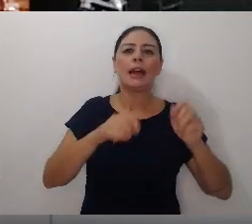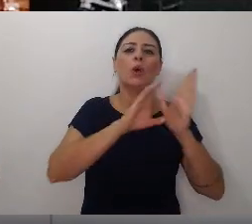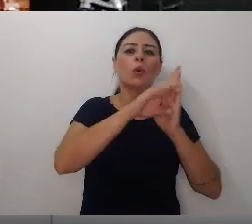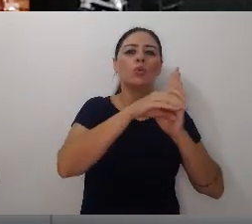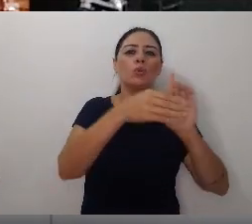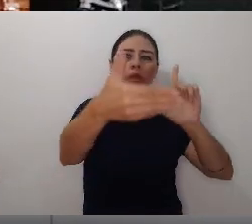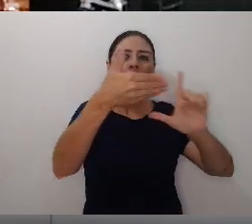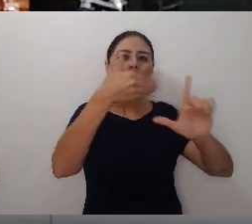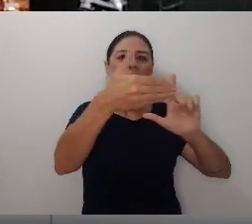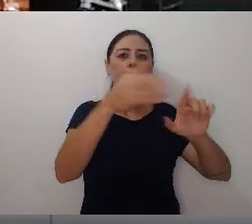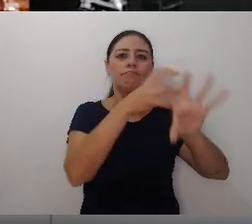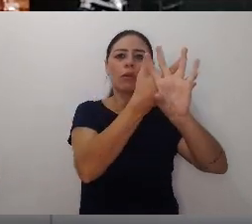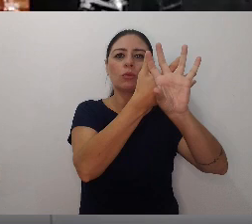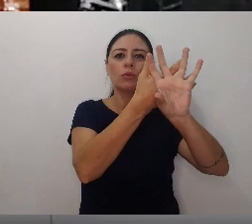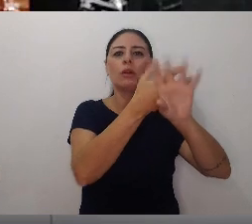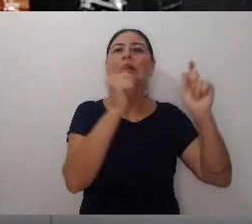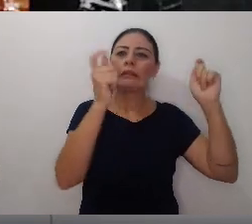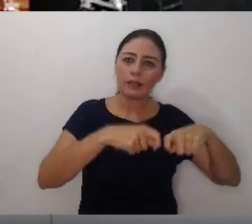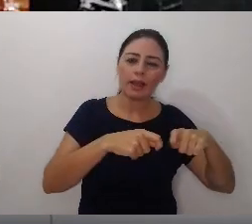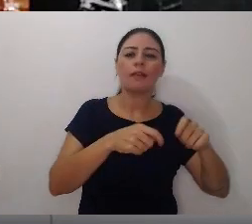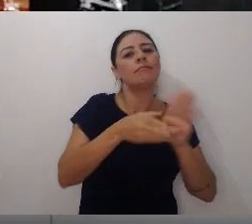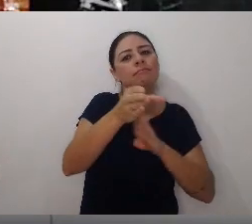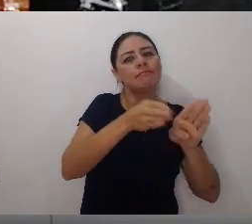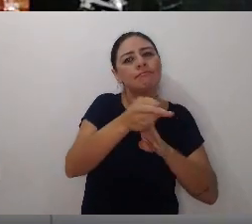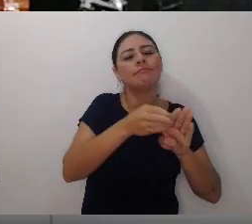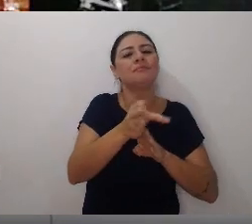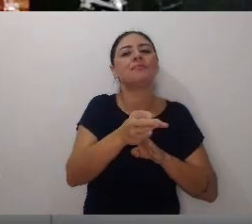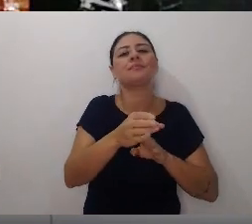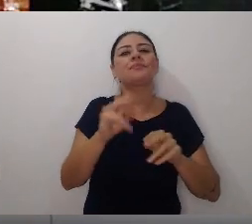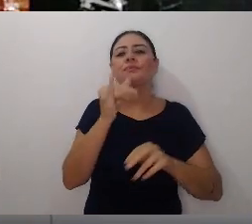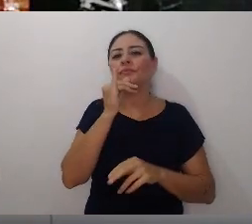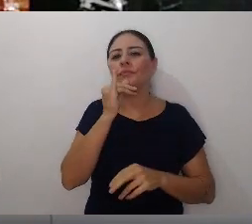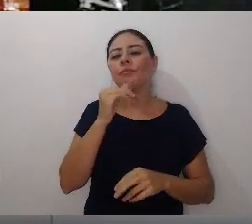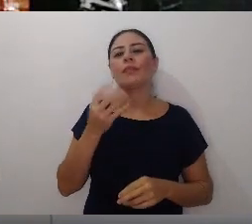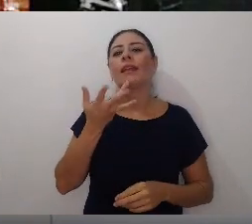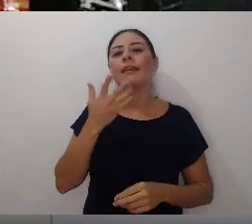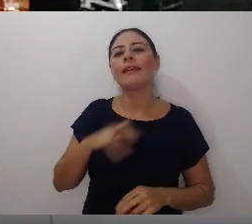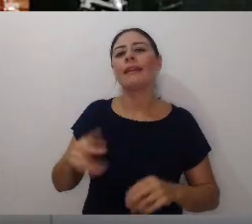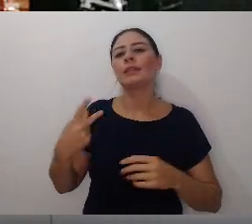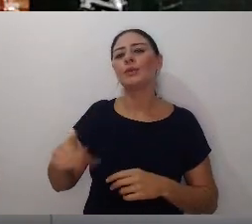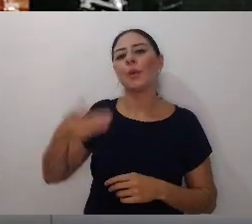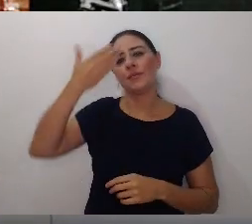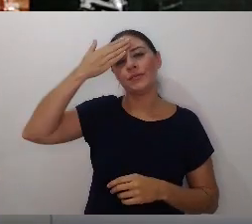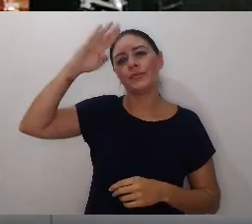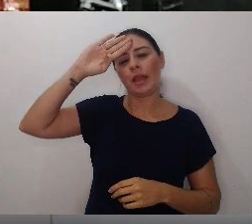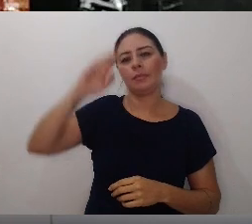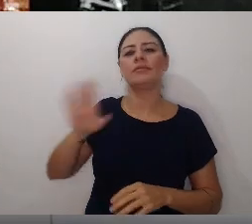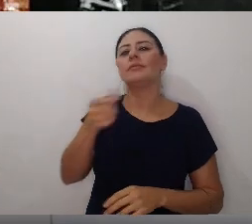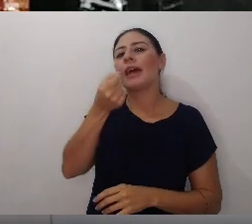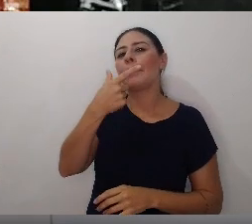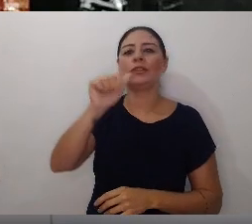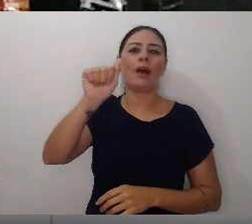a outra medicação não deve dar. Para isso existem as teleconsultas, existem todo tipo